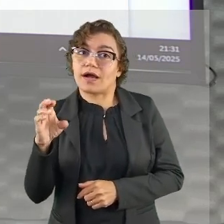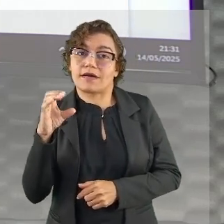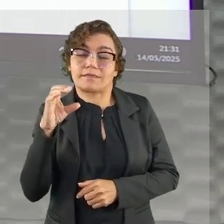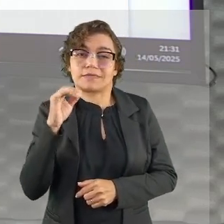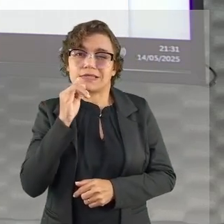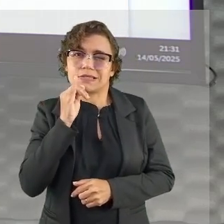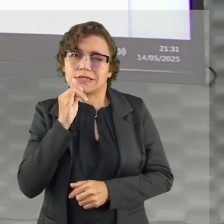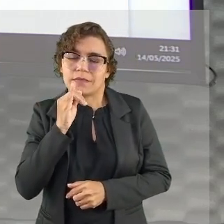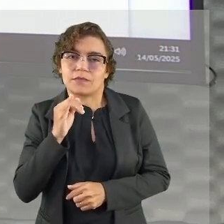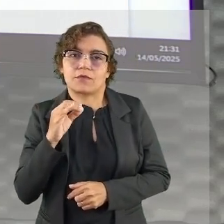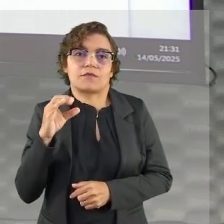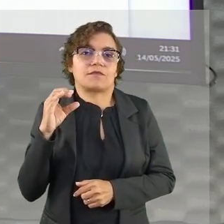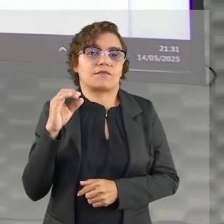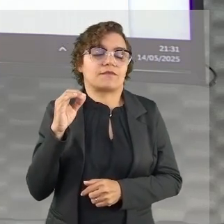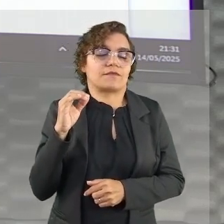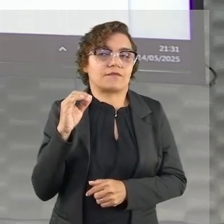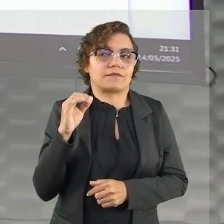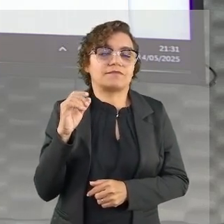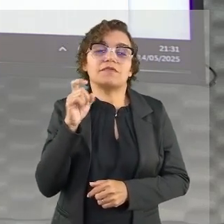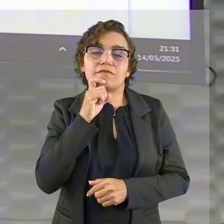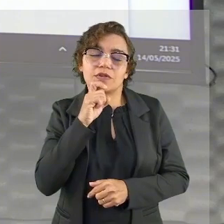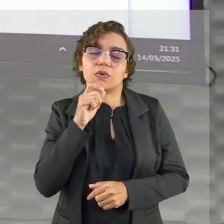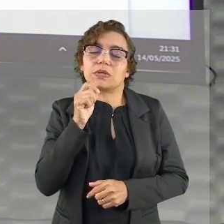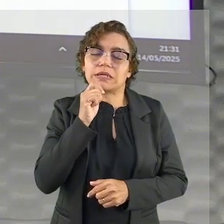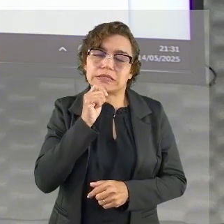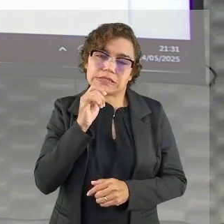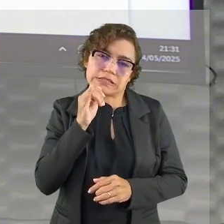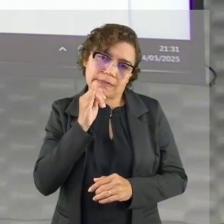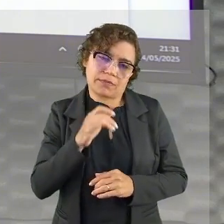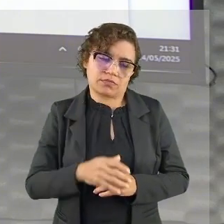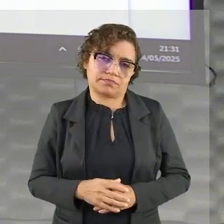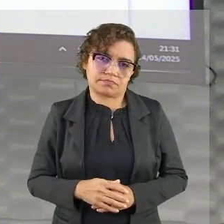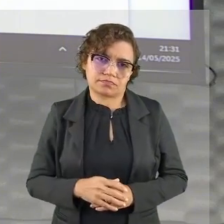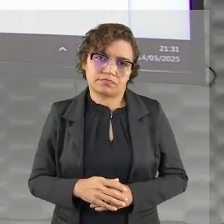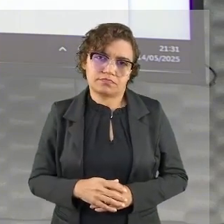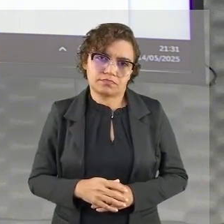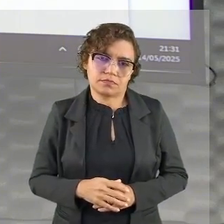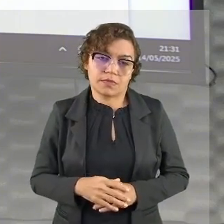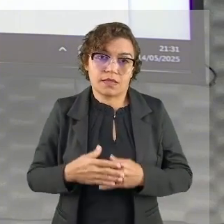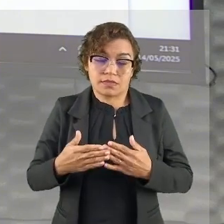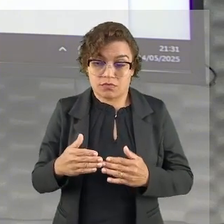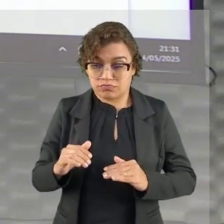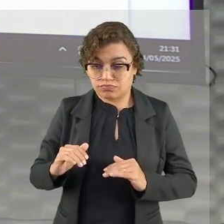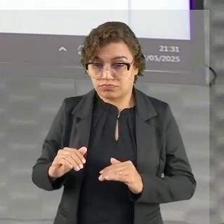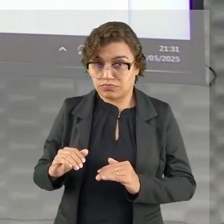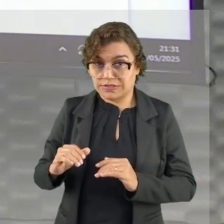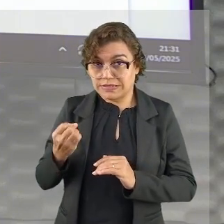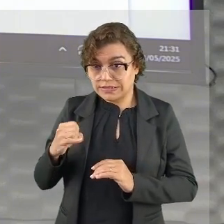está frio, ele vai subir? Não. Vai circular? Não. Ele vai se acumulando aqui embaixo. E aí ele vai